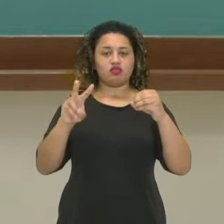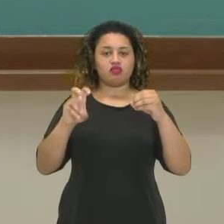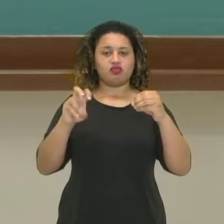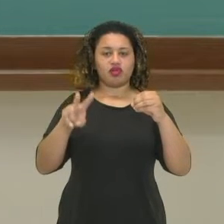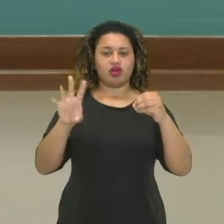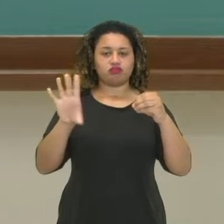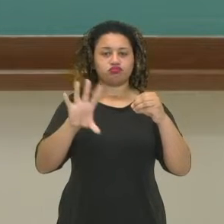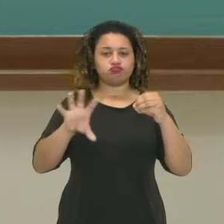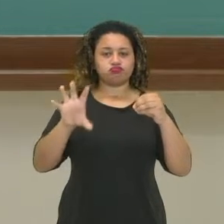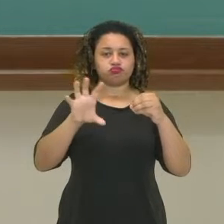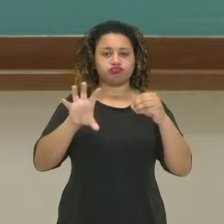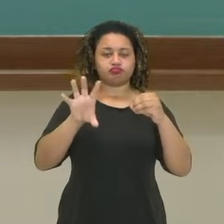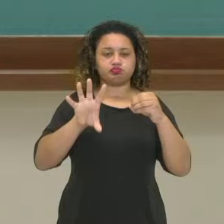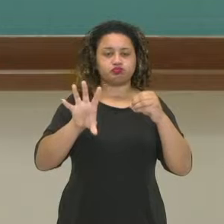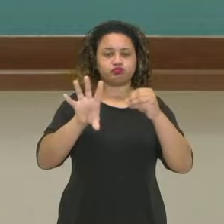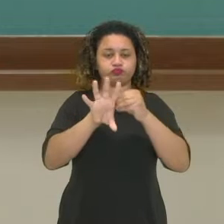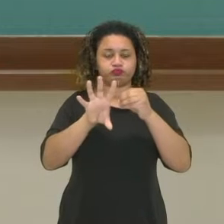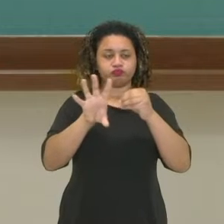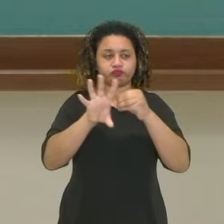nossa